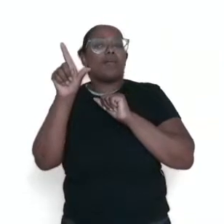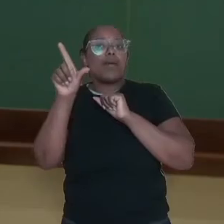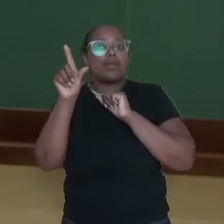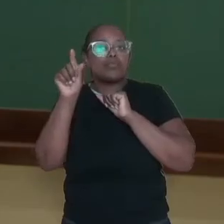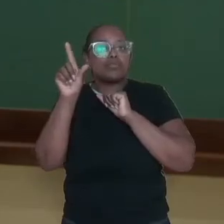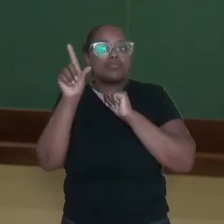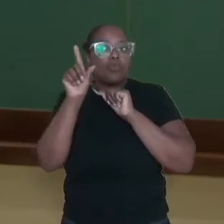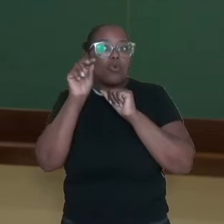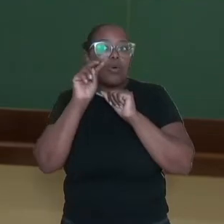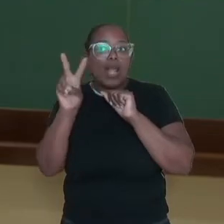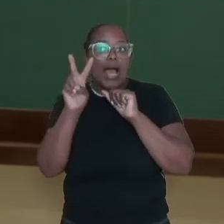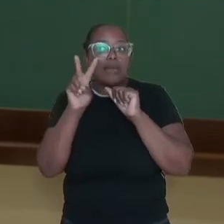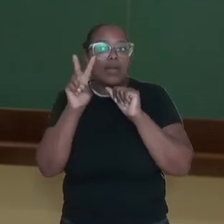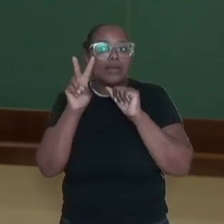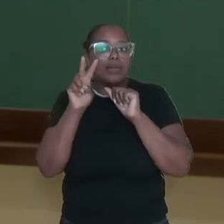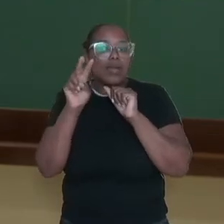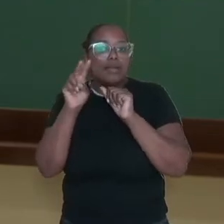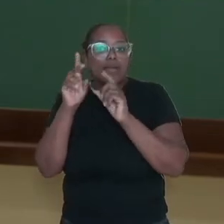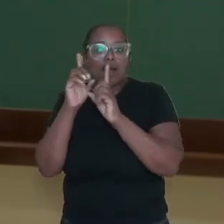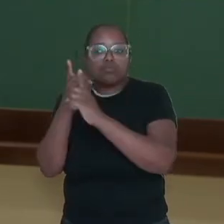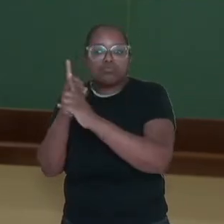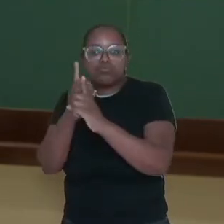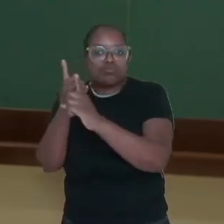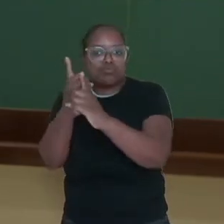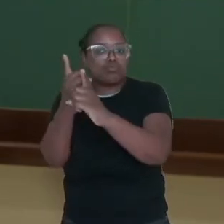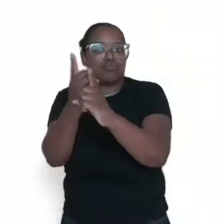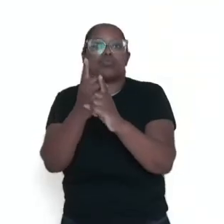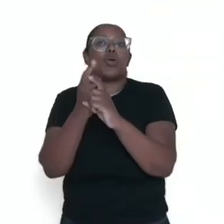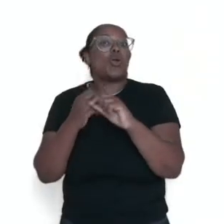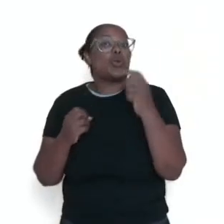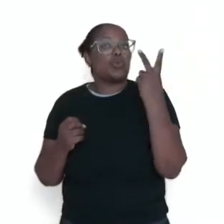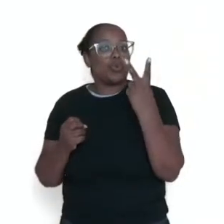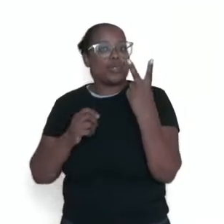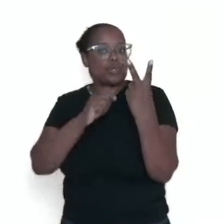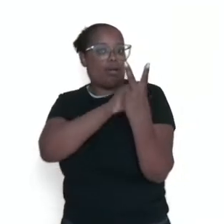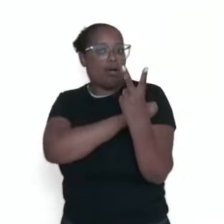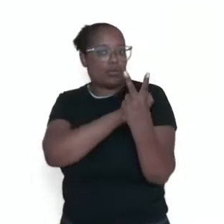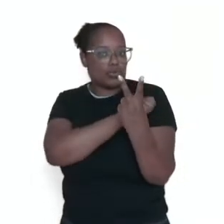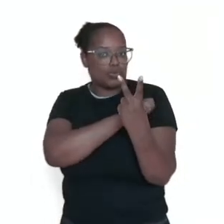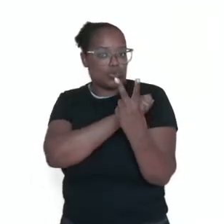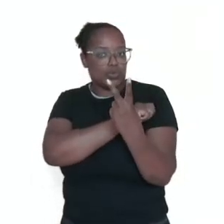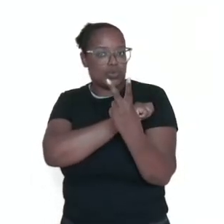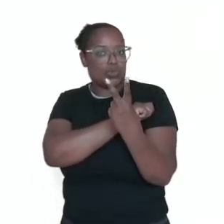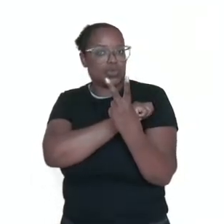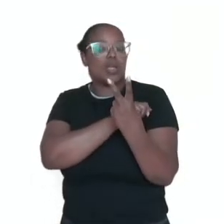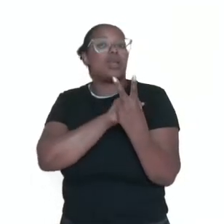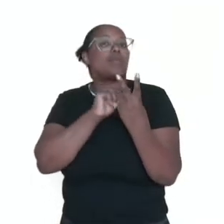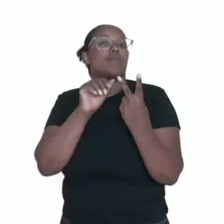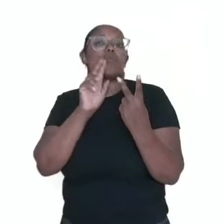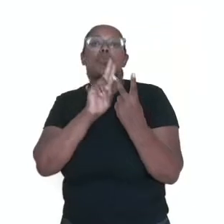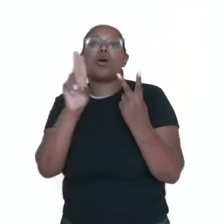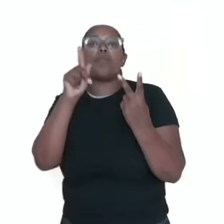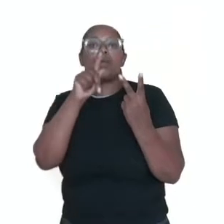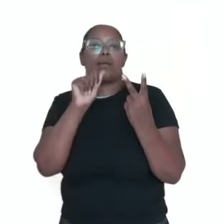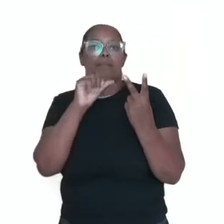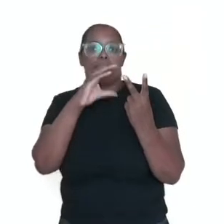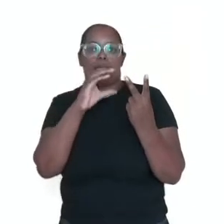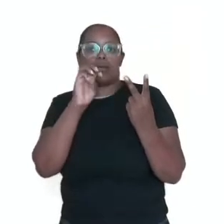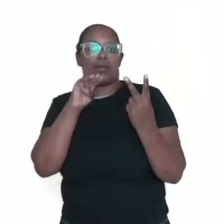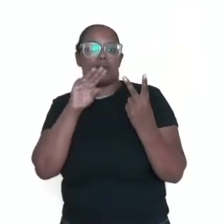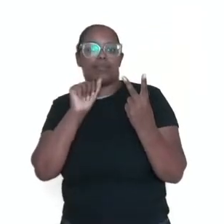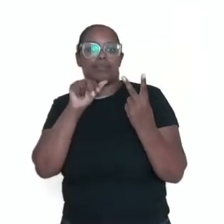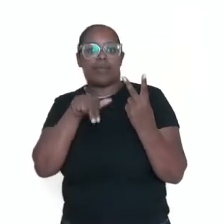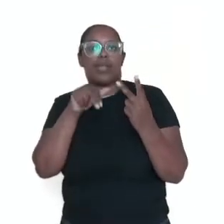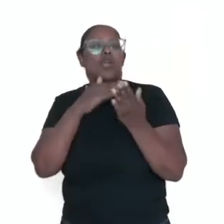outros. Funciona assim: dois de vocês, né, dois alunos da turma, para serem os dois Pac-Man. Eles começam